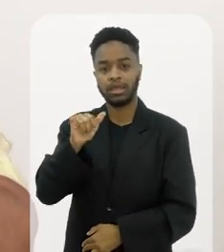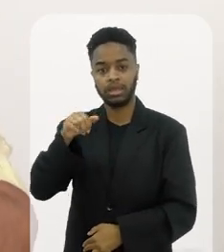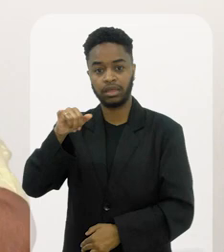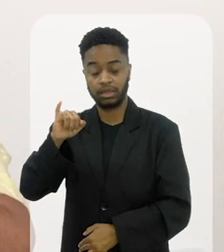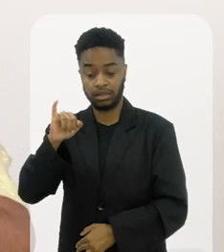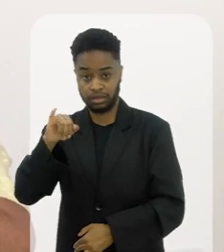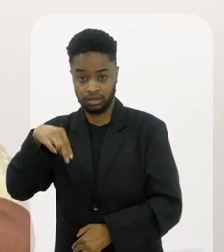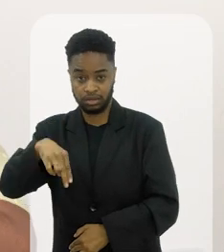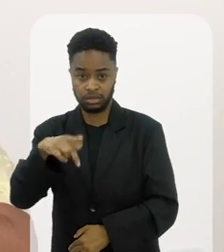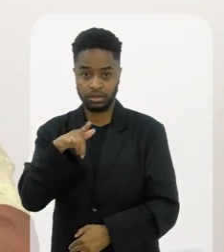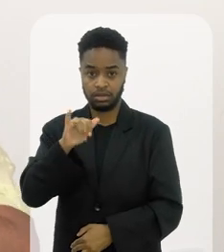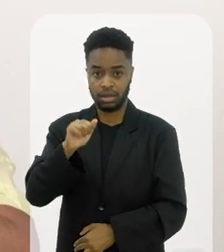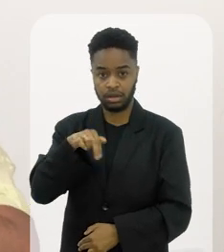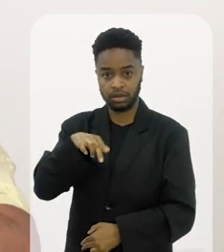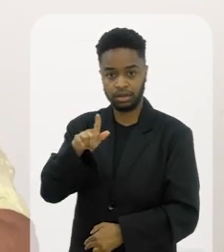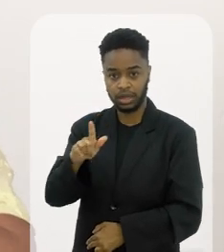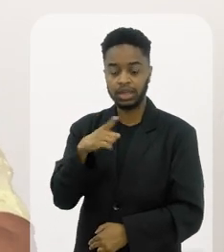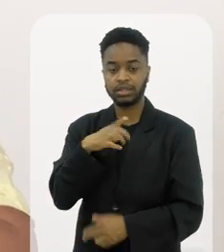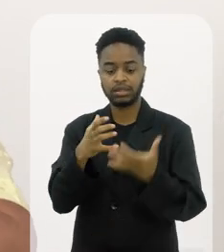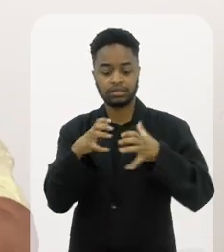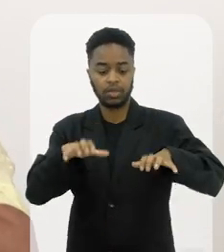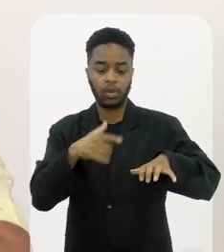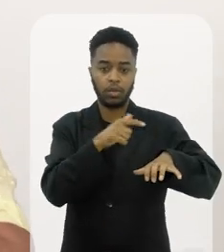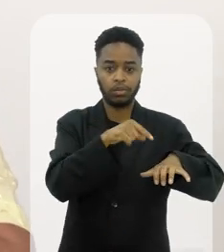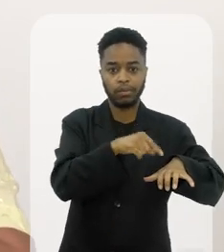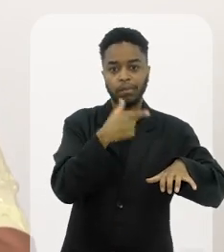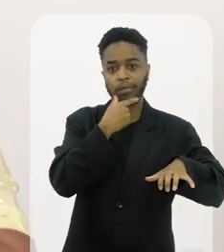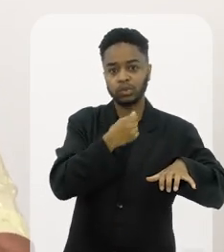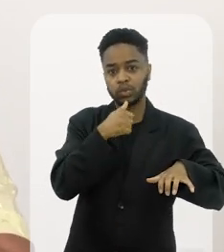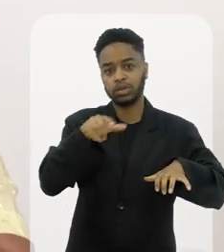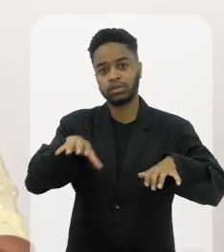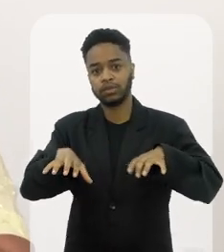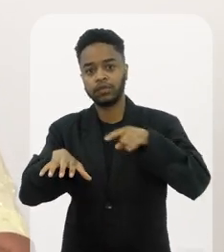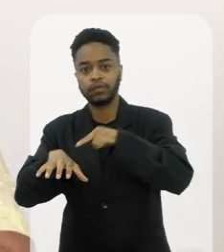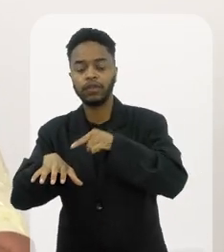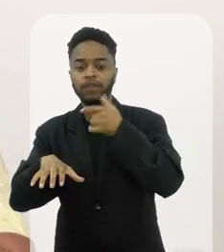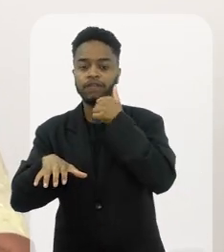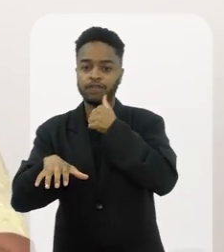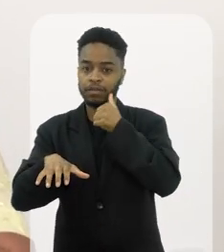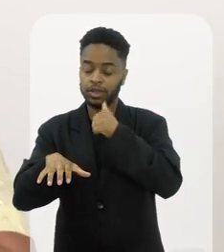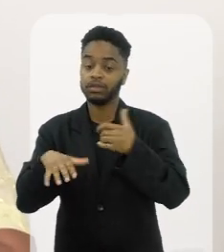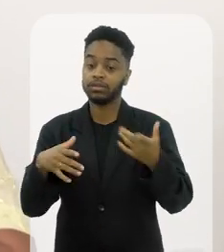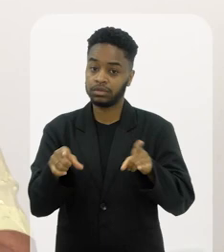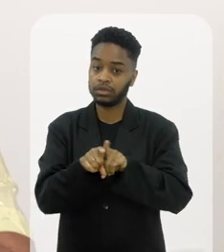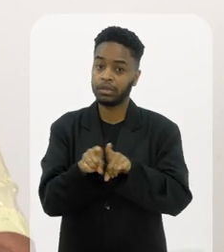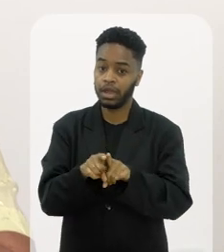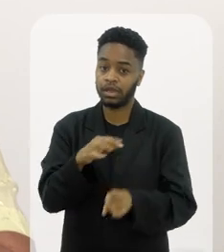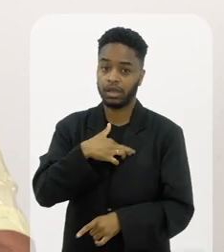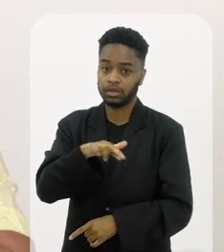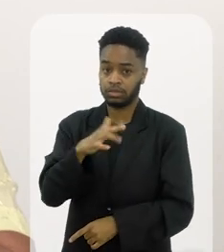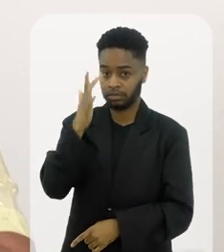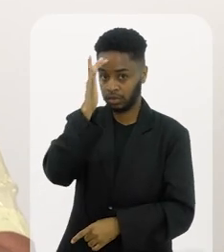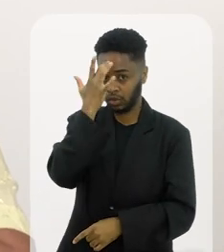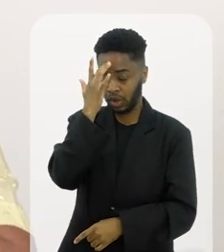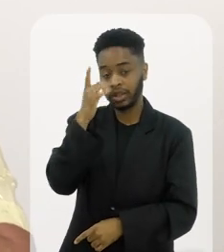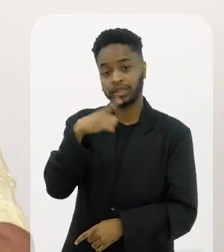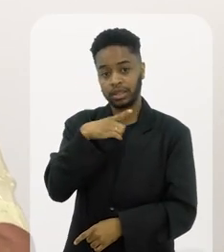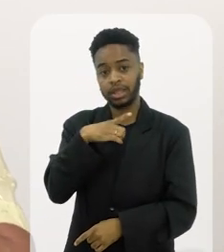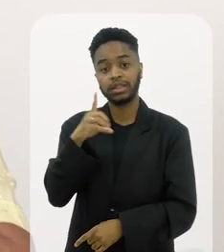yin yang, que é o masculino e feminino, a gente tem dentro da filosofia hindu a questão do